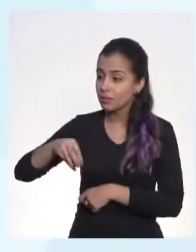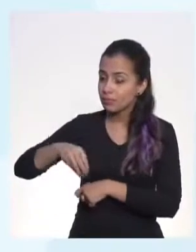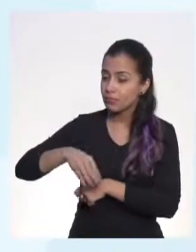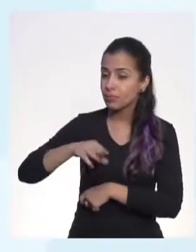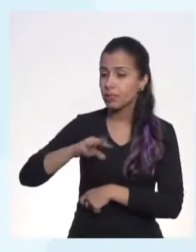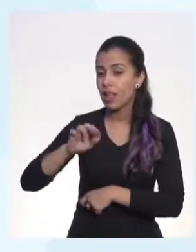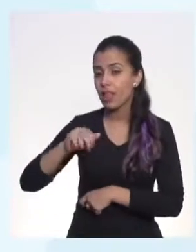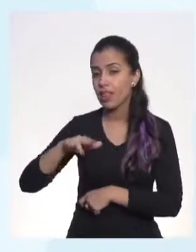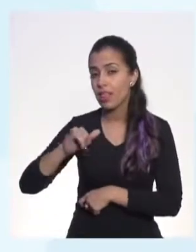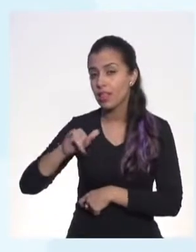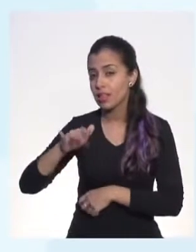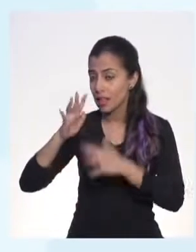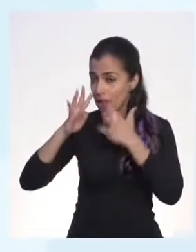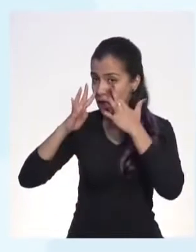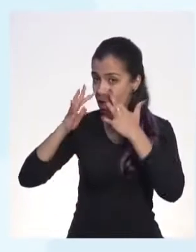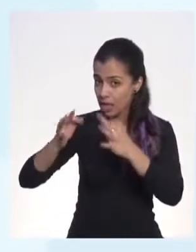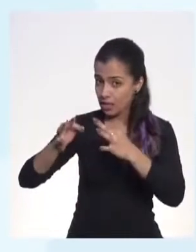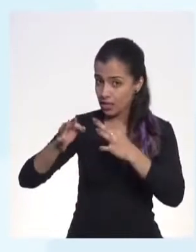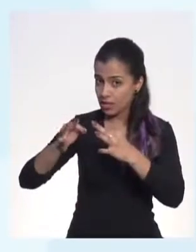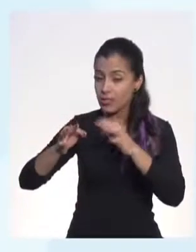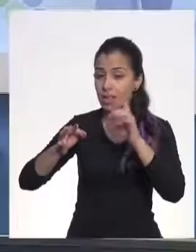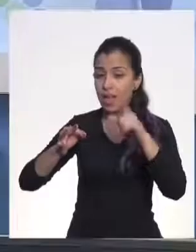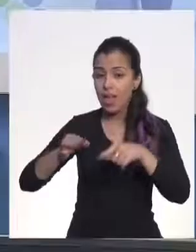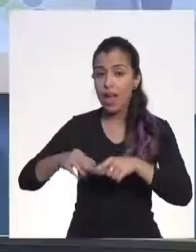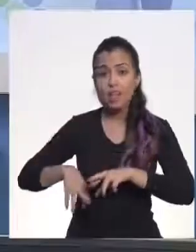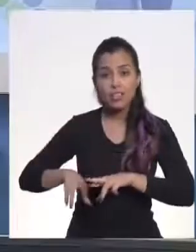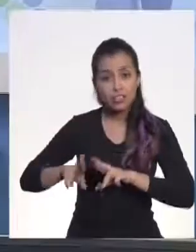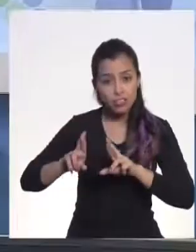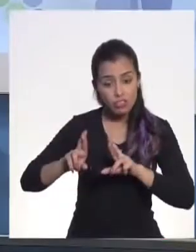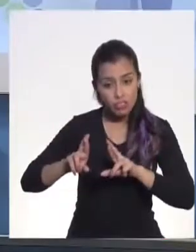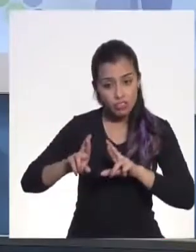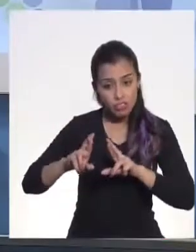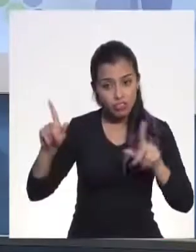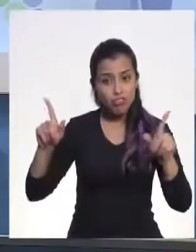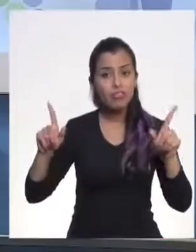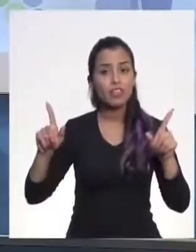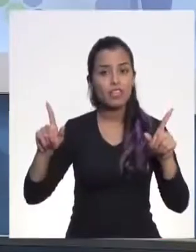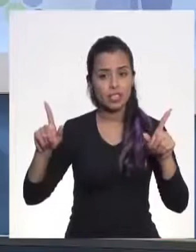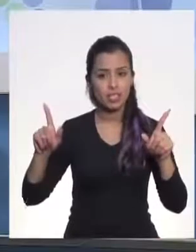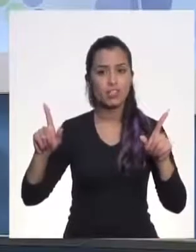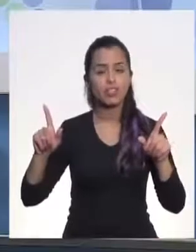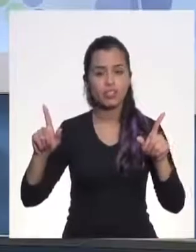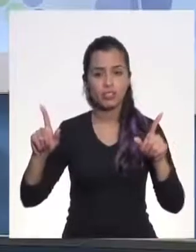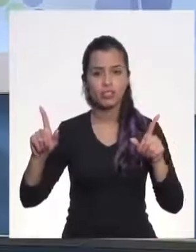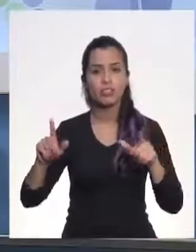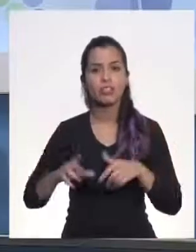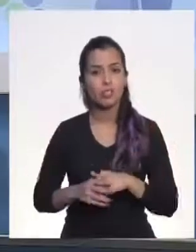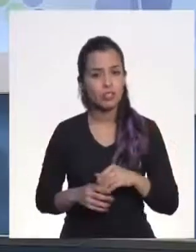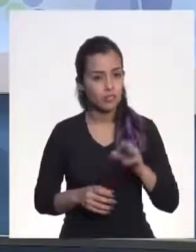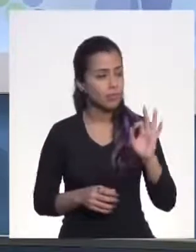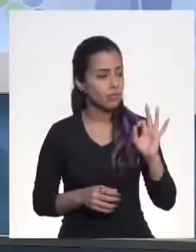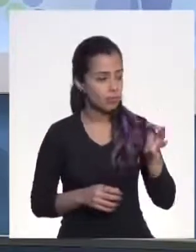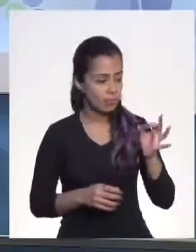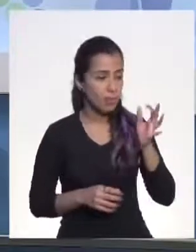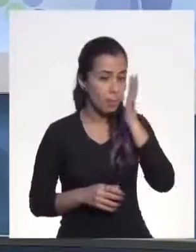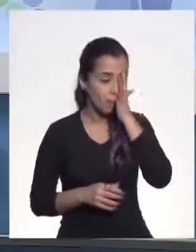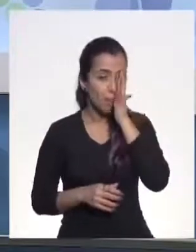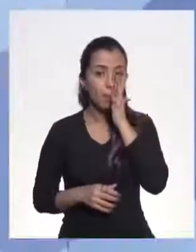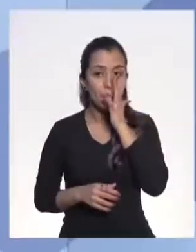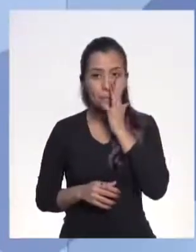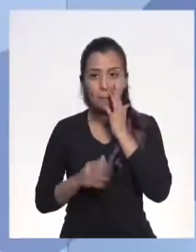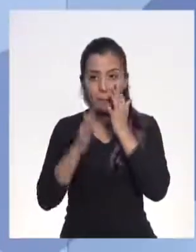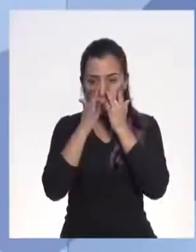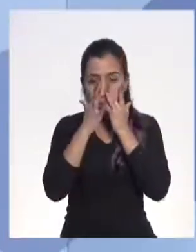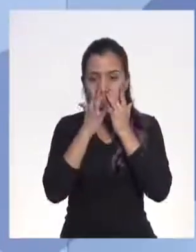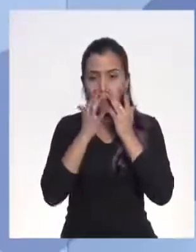pro Tânia pro aluno está ligado porque é bem que você falou é diferente da nossa separação de sílabas né galera questão